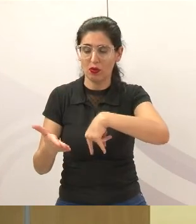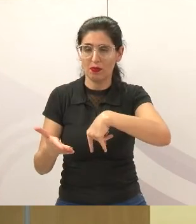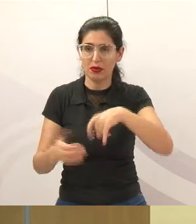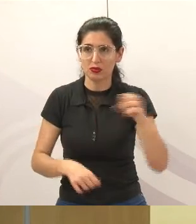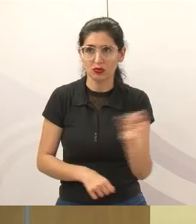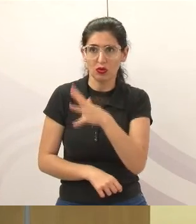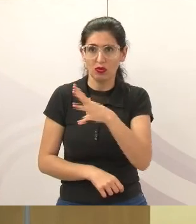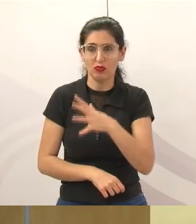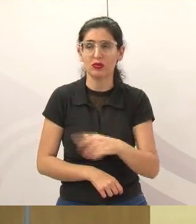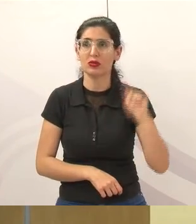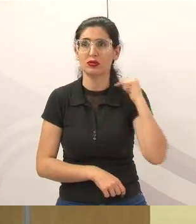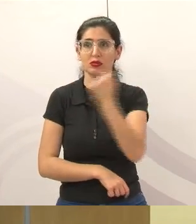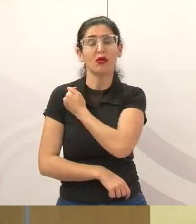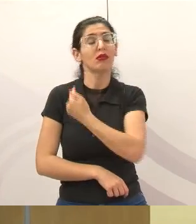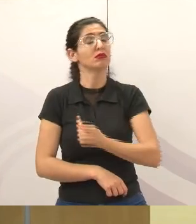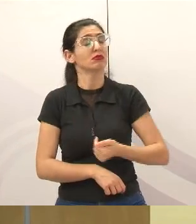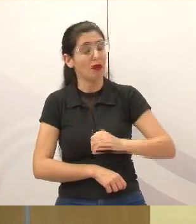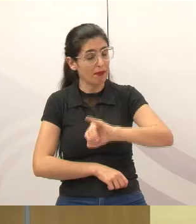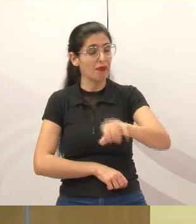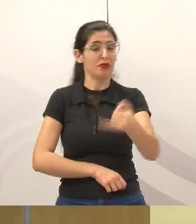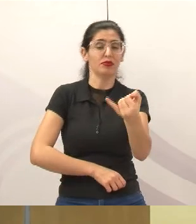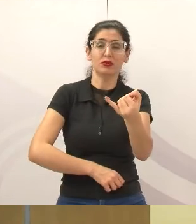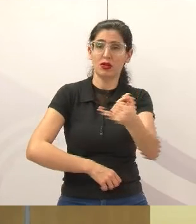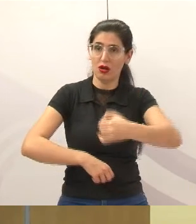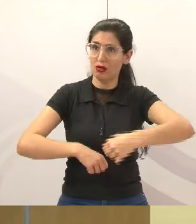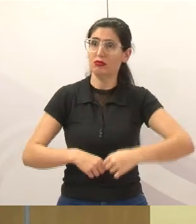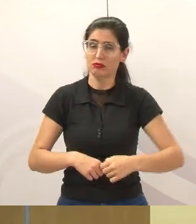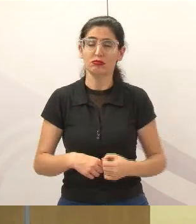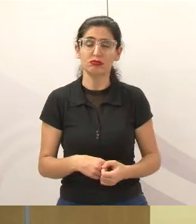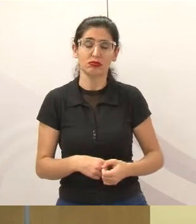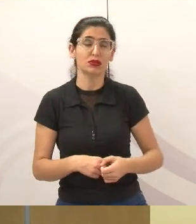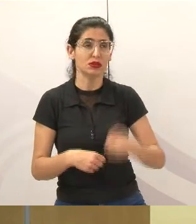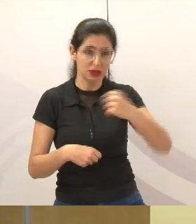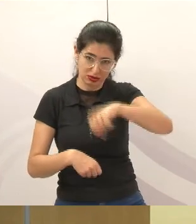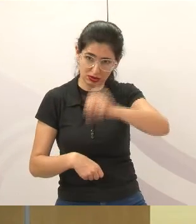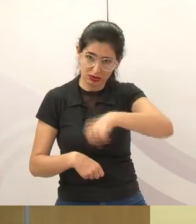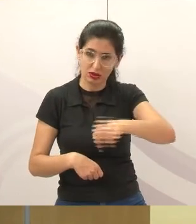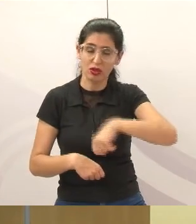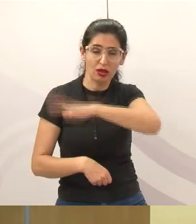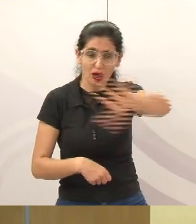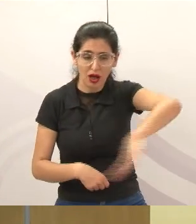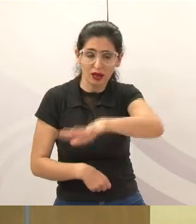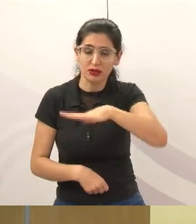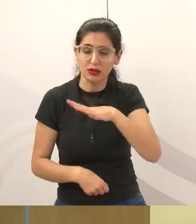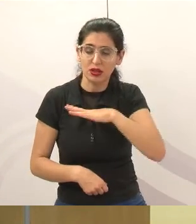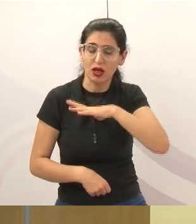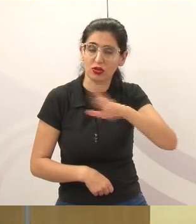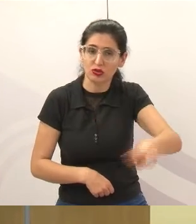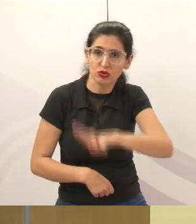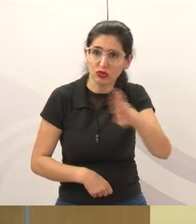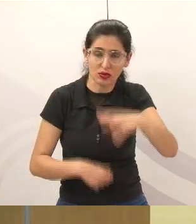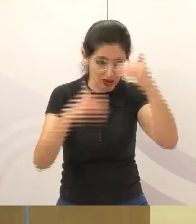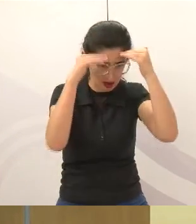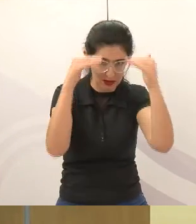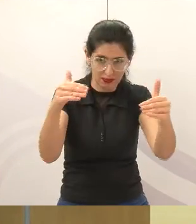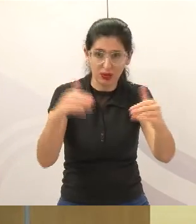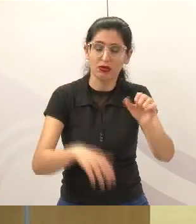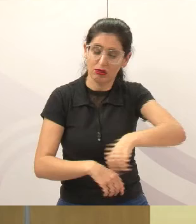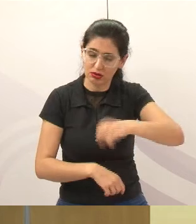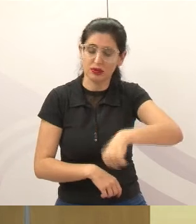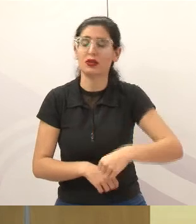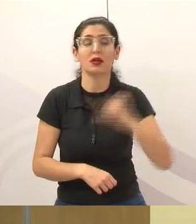aproveitar algumas coisas que vêm. Porque esse decreto, ele virá acompanhado da possível, Fernando, isso é importante, você que é